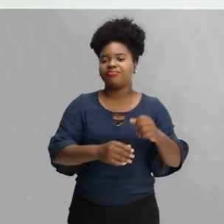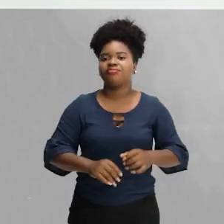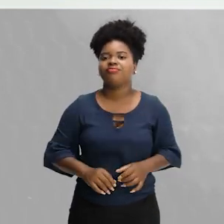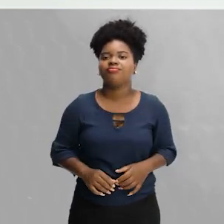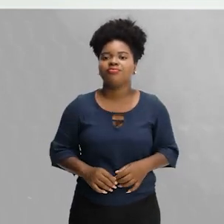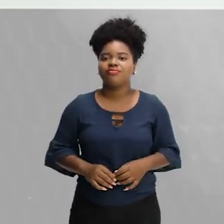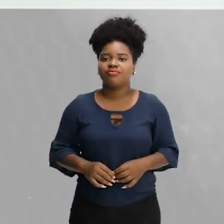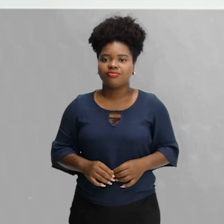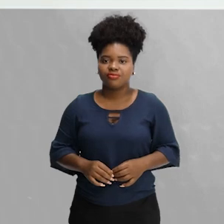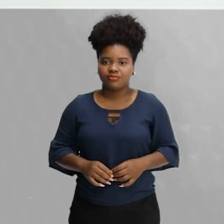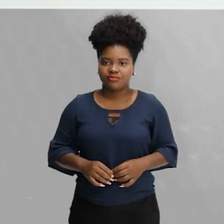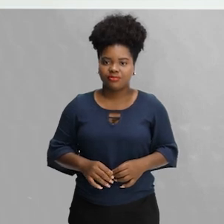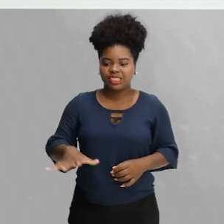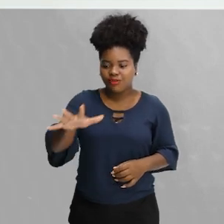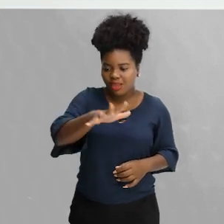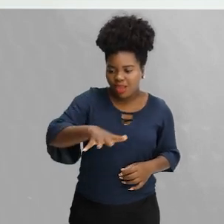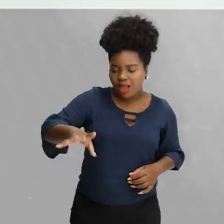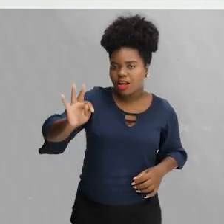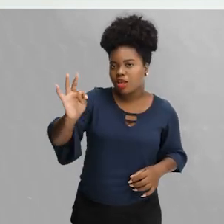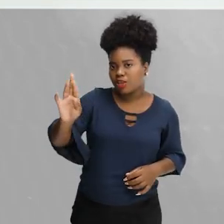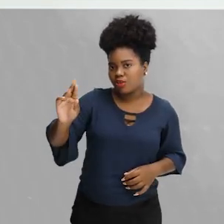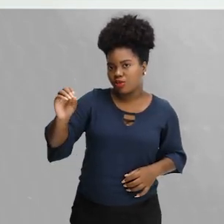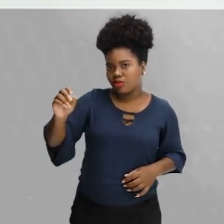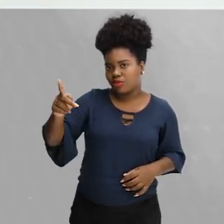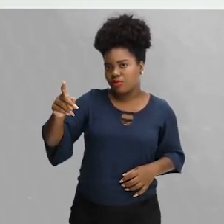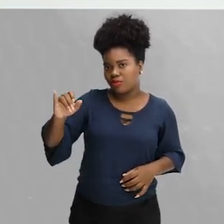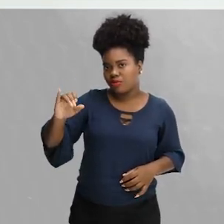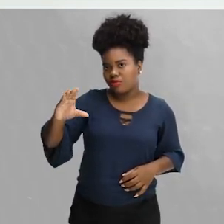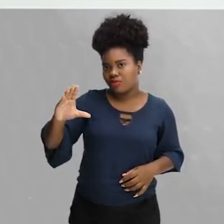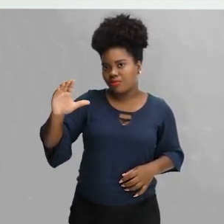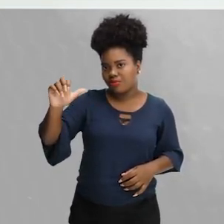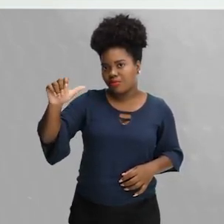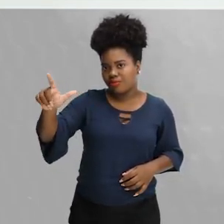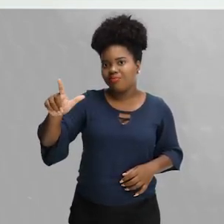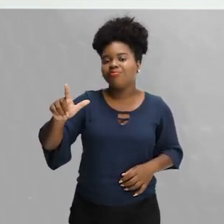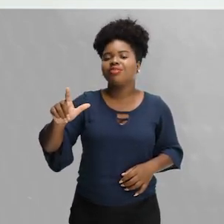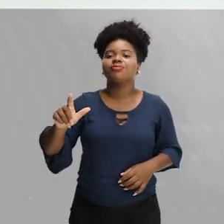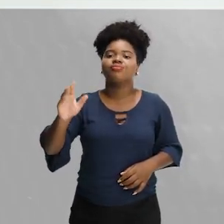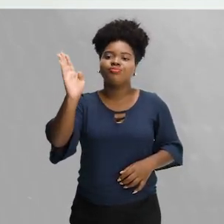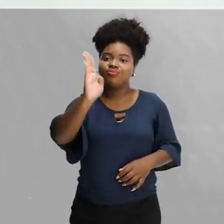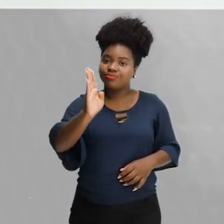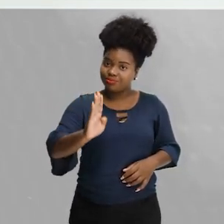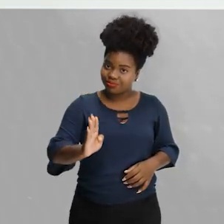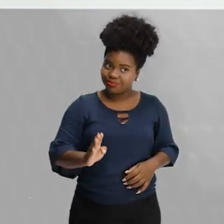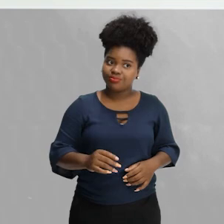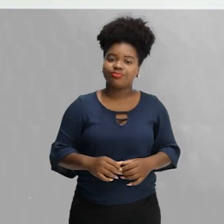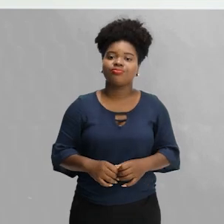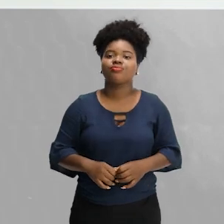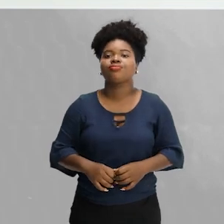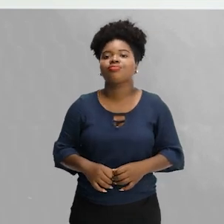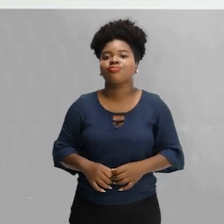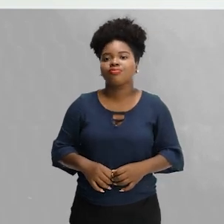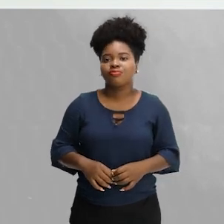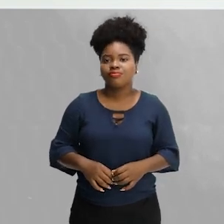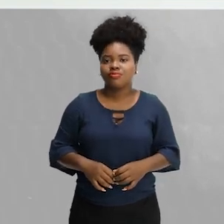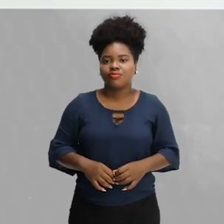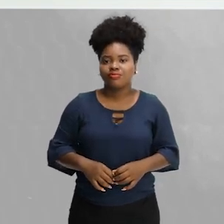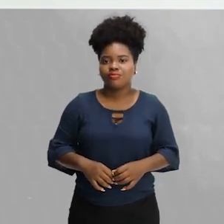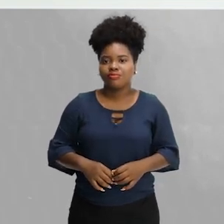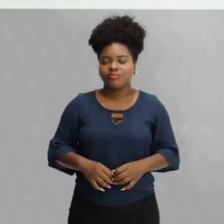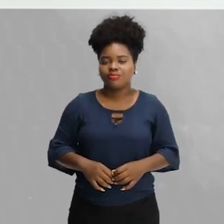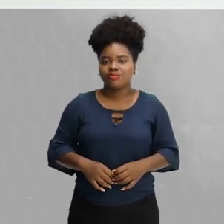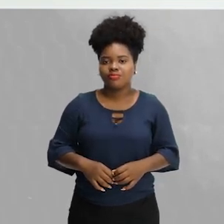Então, aqui é a zona tropical brasileira. Percebam, olha só, estou destacando. Não